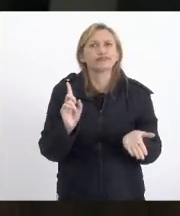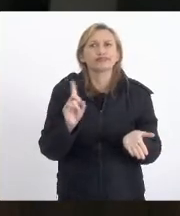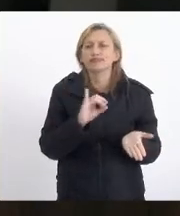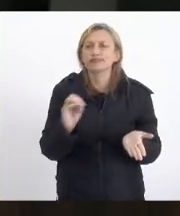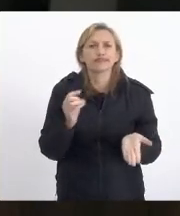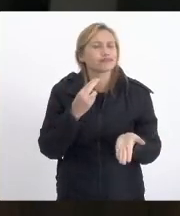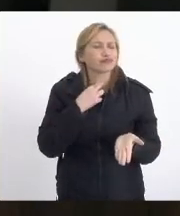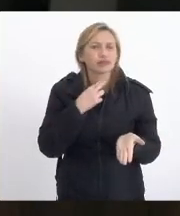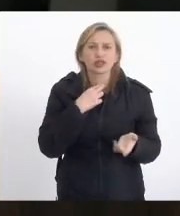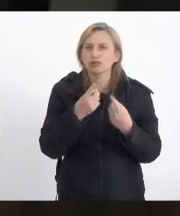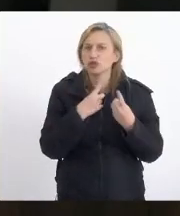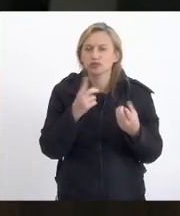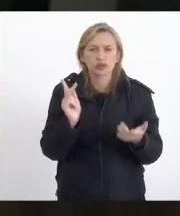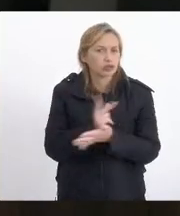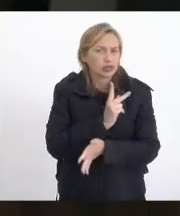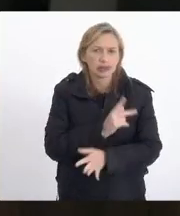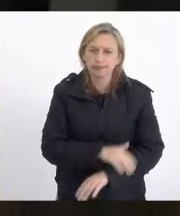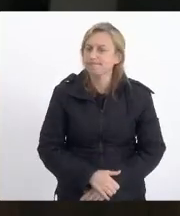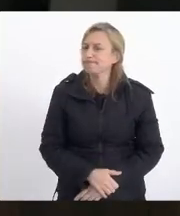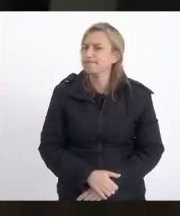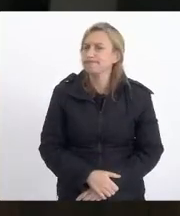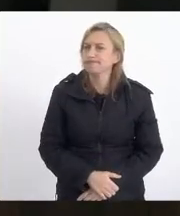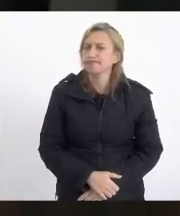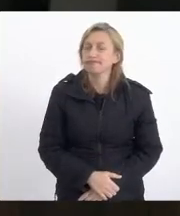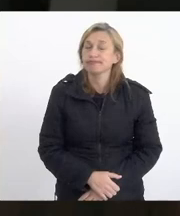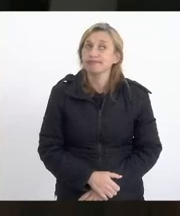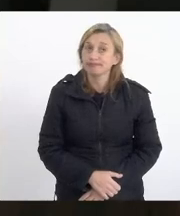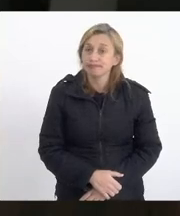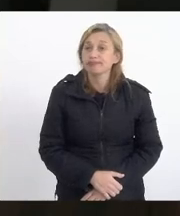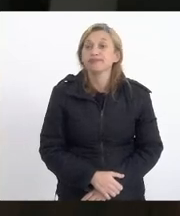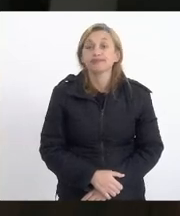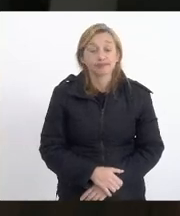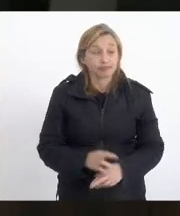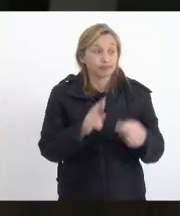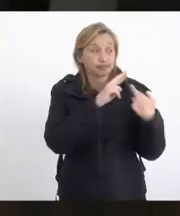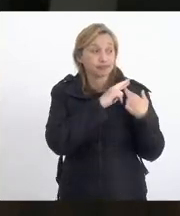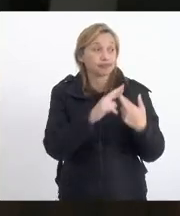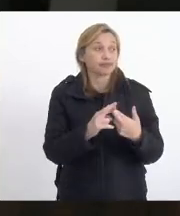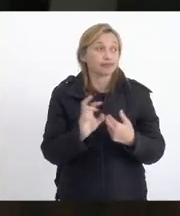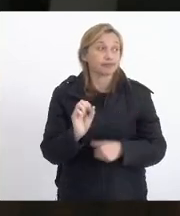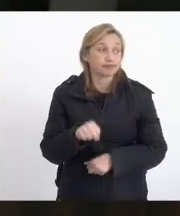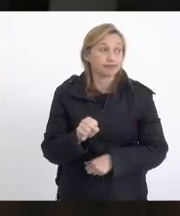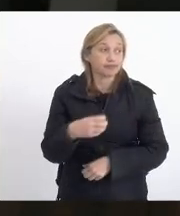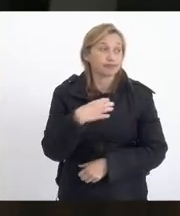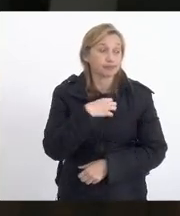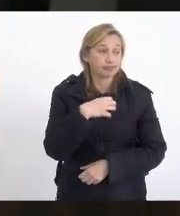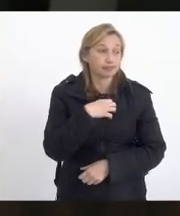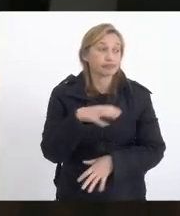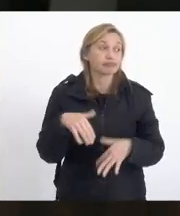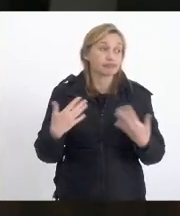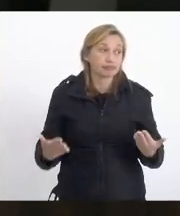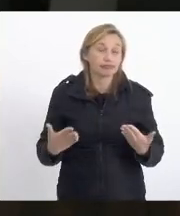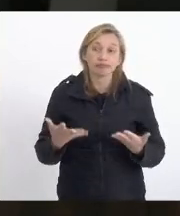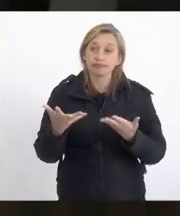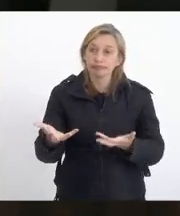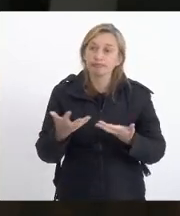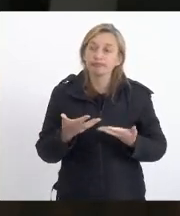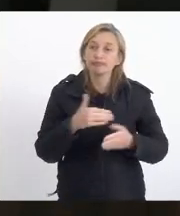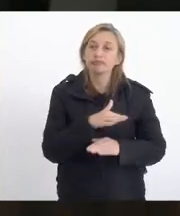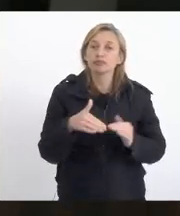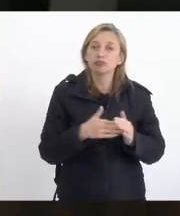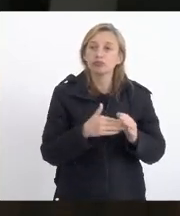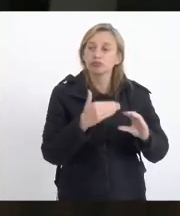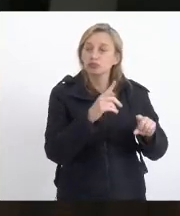nós não podemos, isso não pode acontecer. Então, precisamos ter muita responsabilidade nesse sentido. Então, eu vou receber todo o